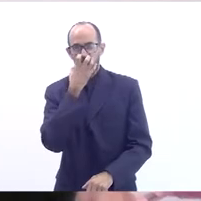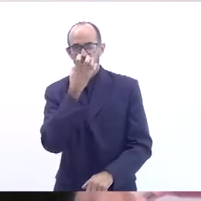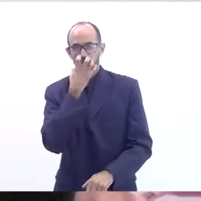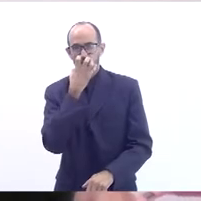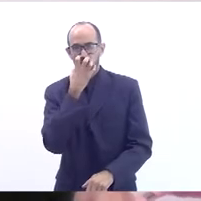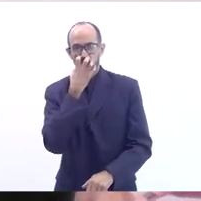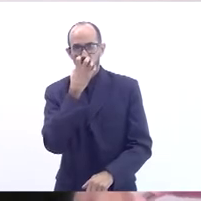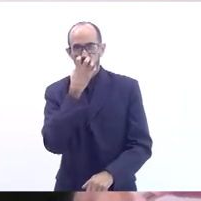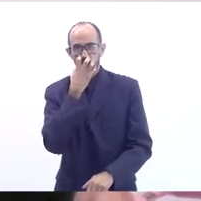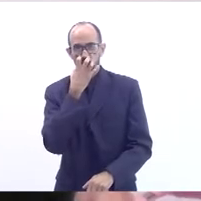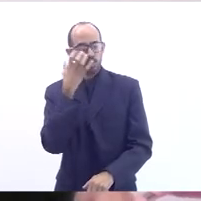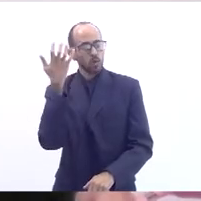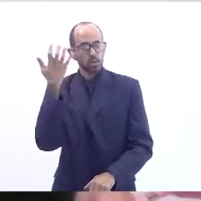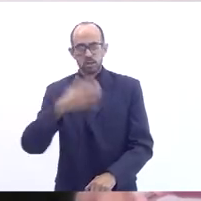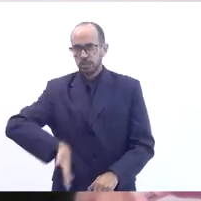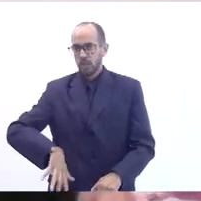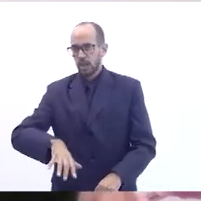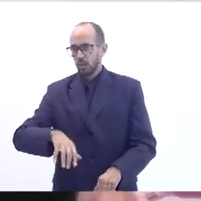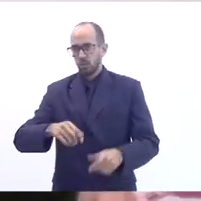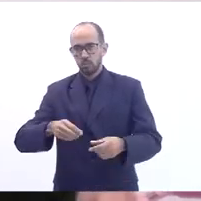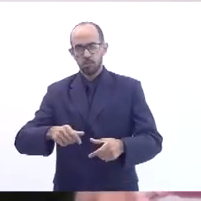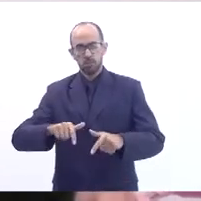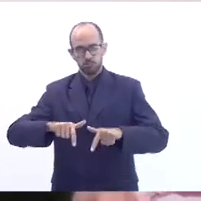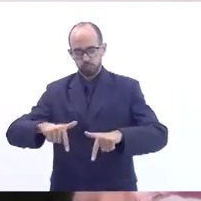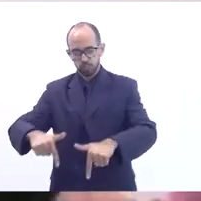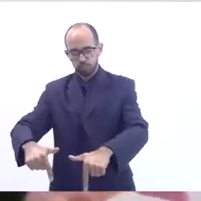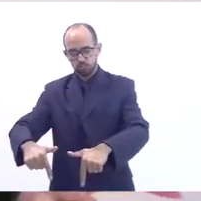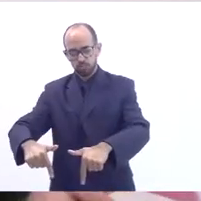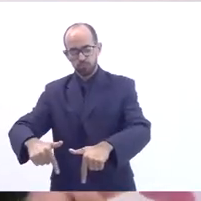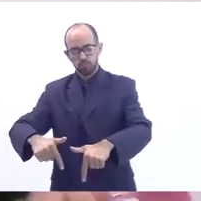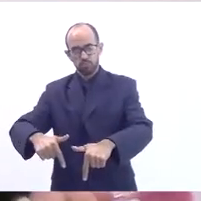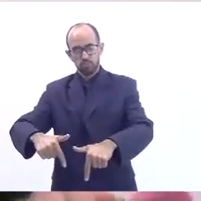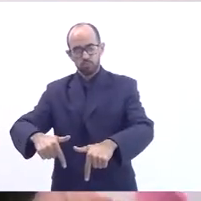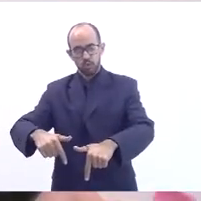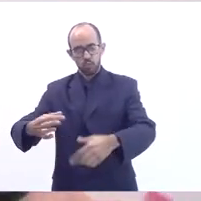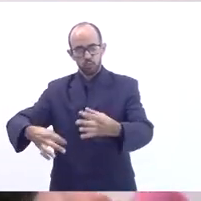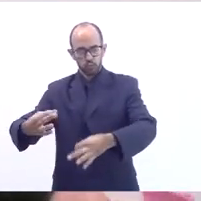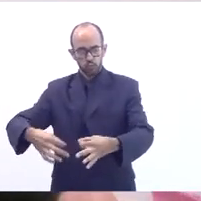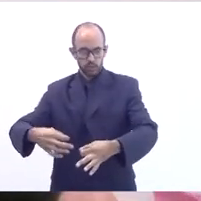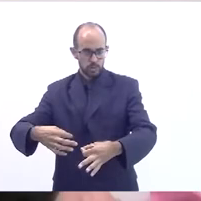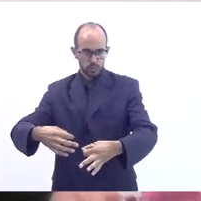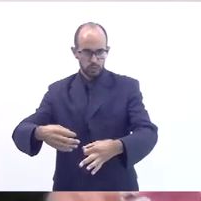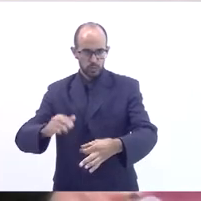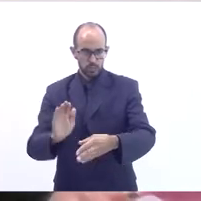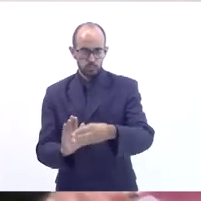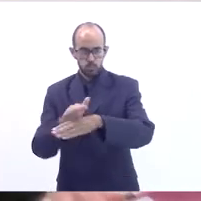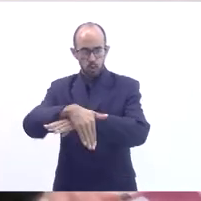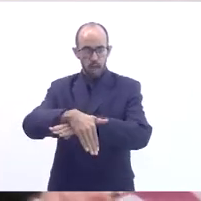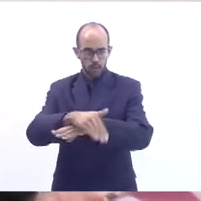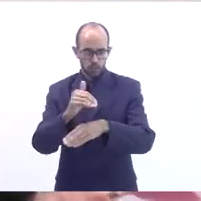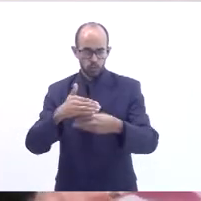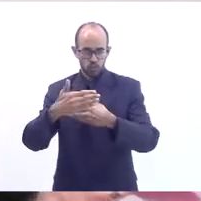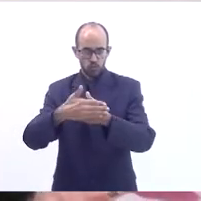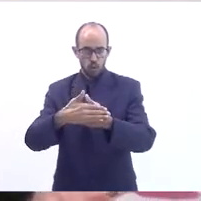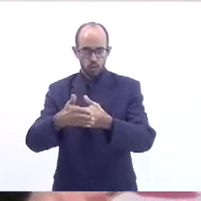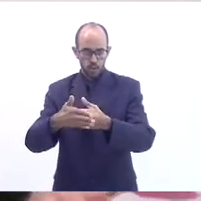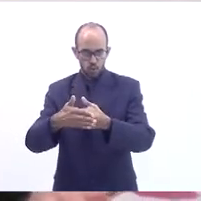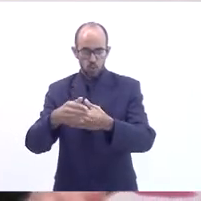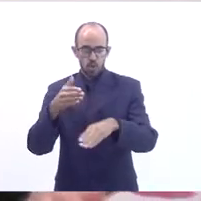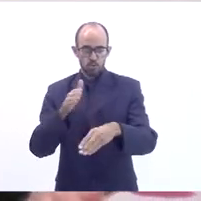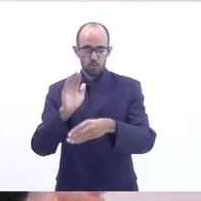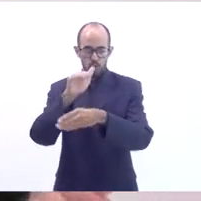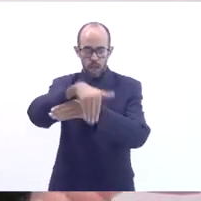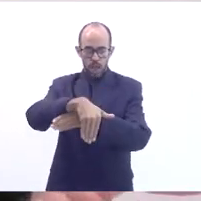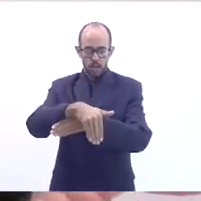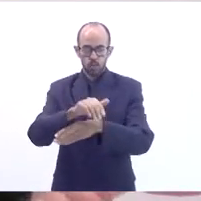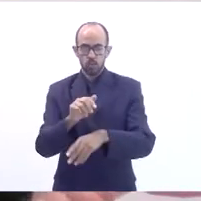não quiseram mostrar o mandado na hora que chegaram na porteira da Fazenda e eles pularam um portão é tomar